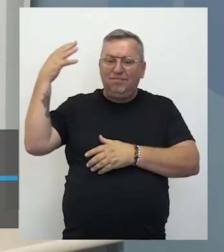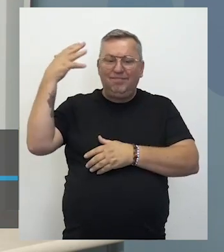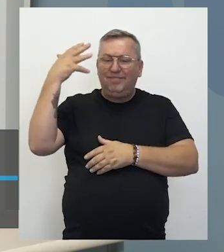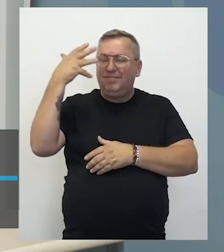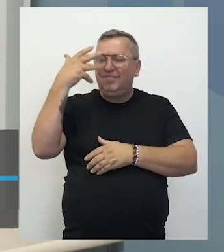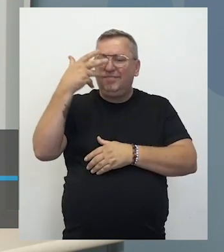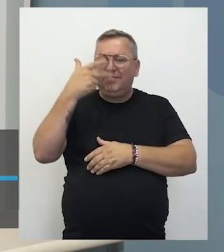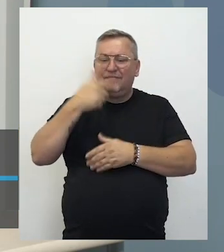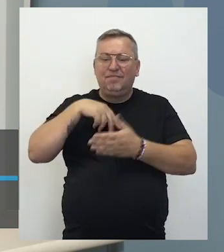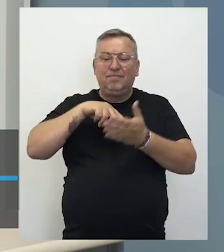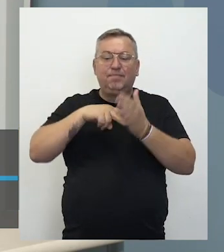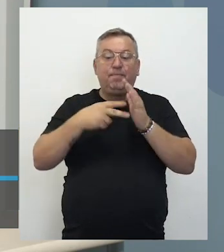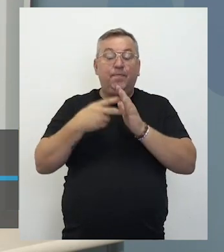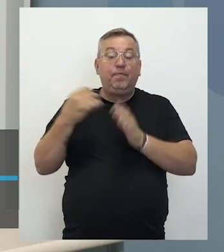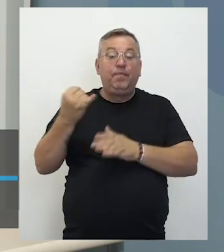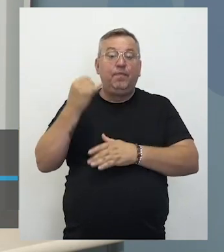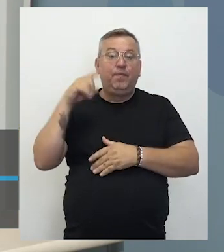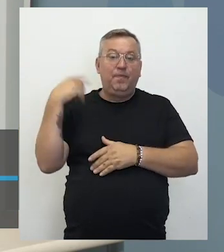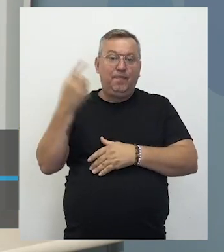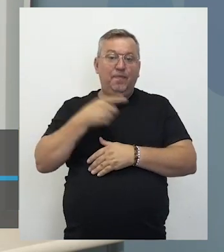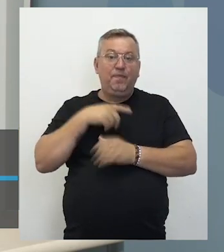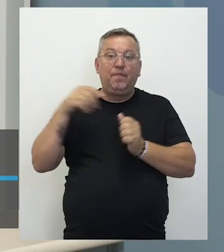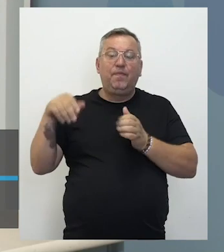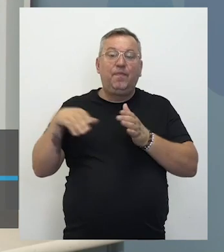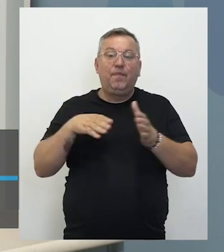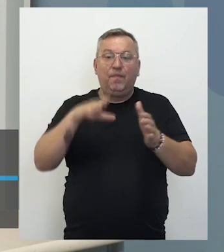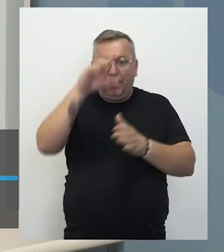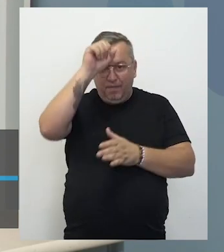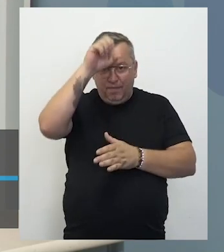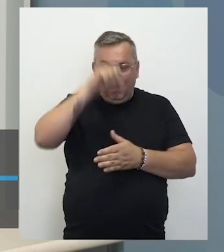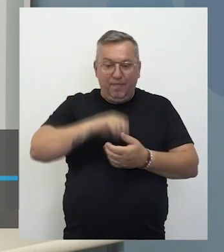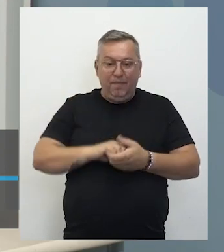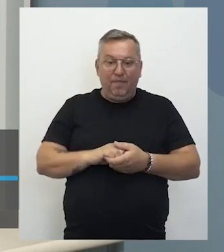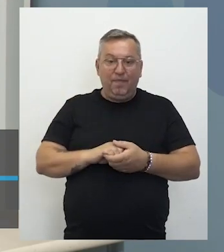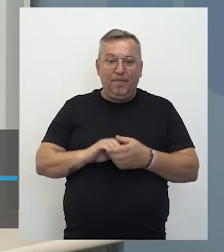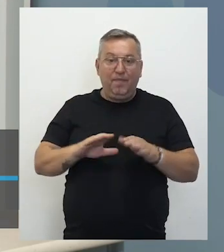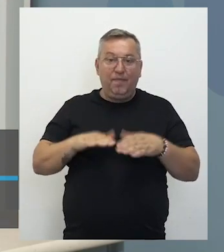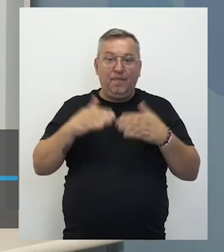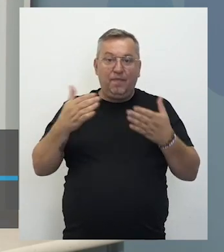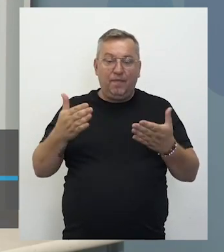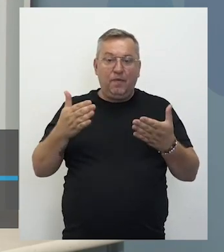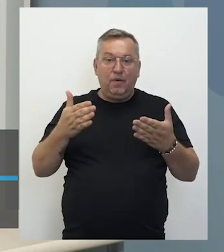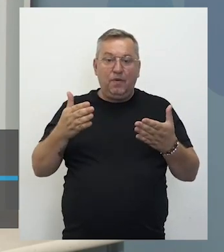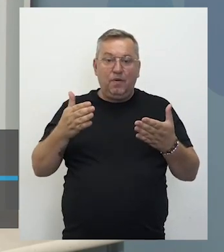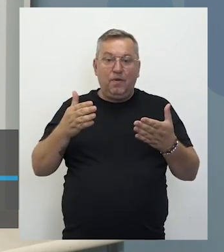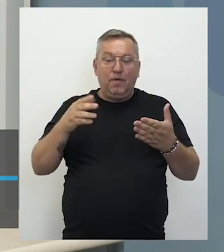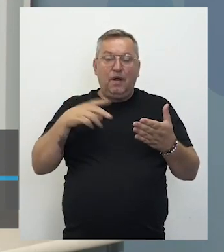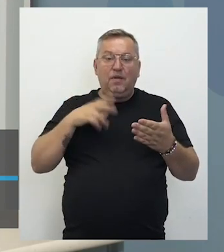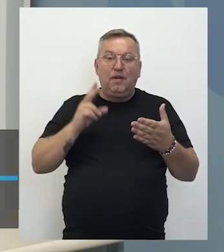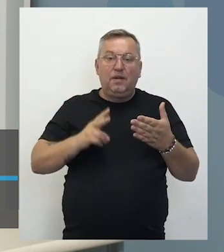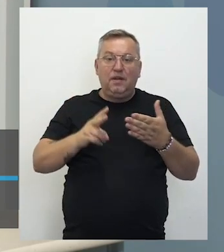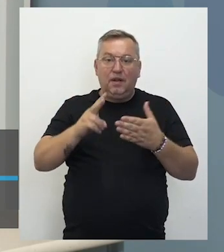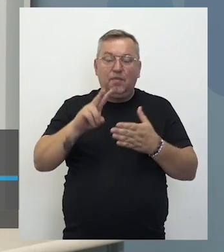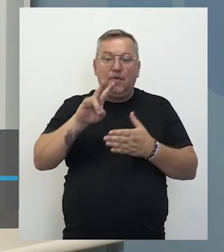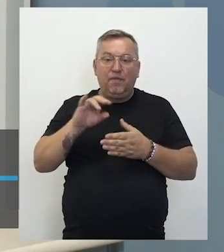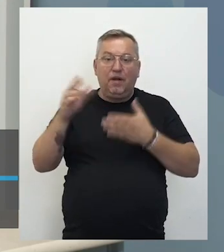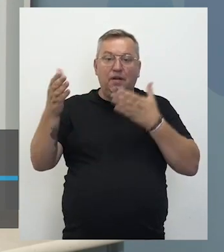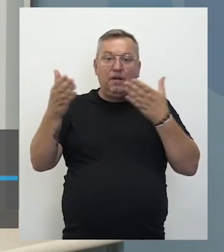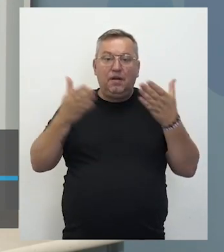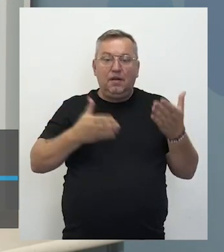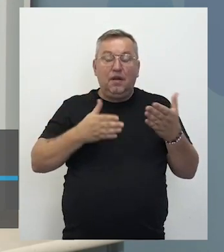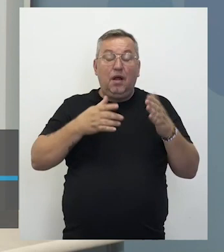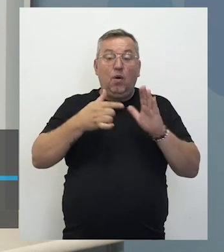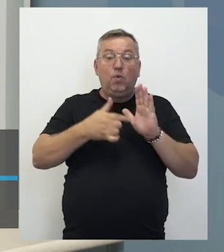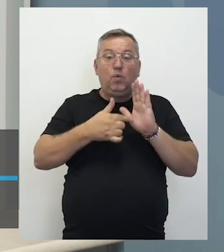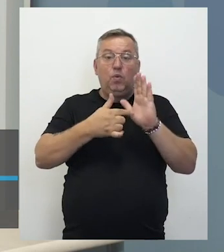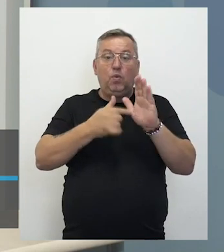muito significativos para esse percurso da aprendizagem. Então, na medida do possível, a gente sempre vai trazer aqui alguns destaques